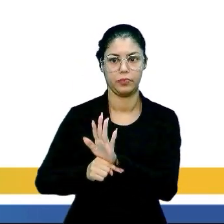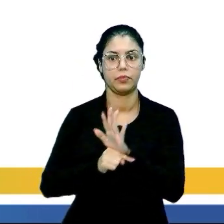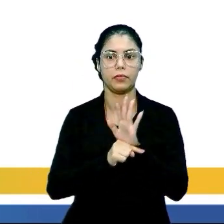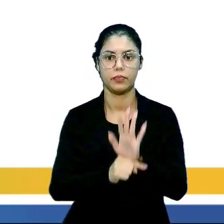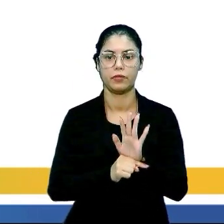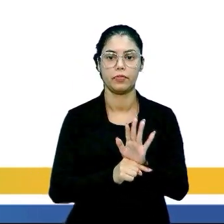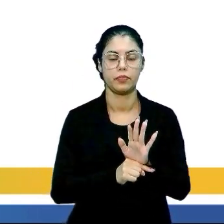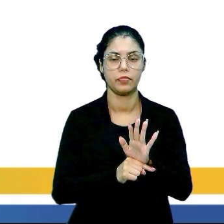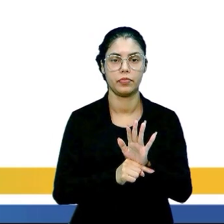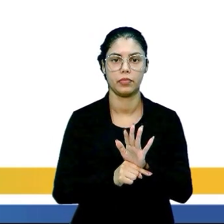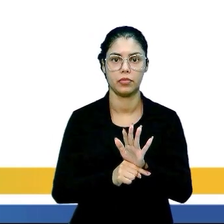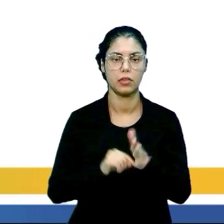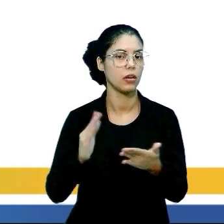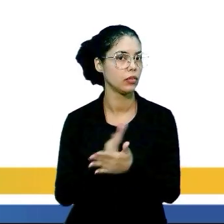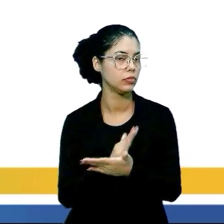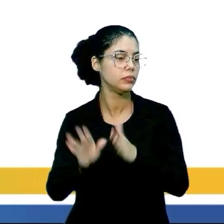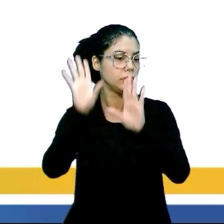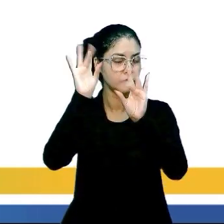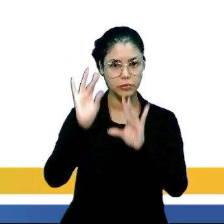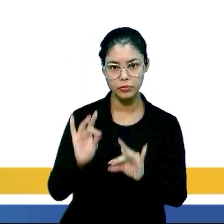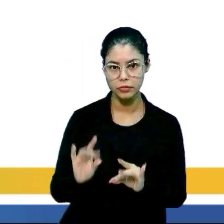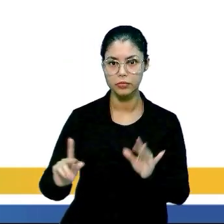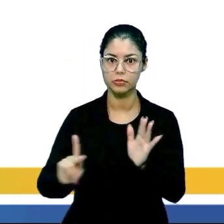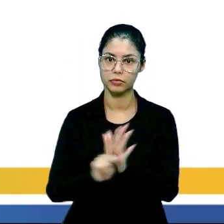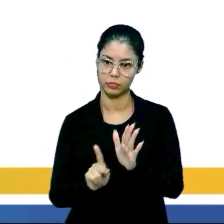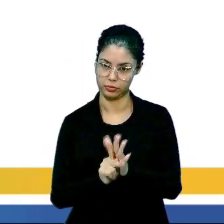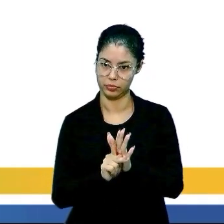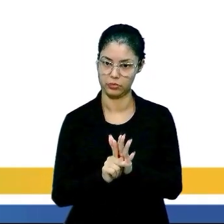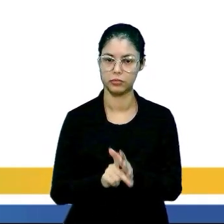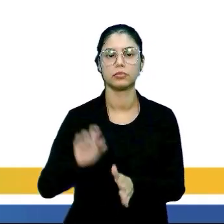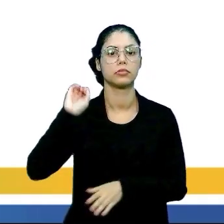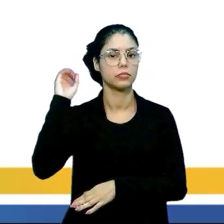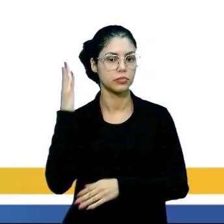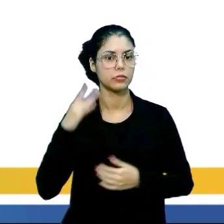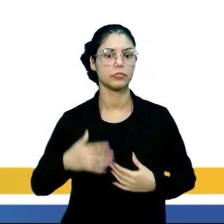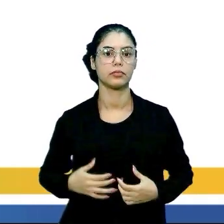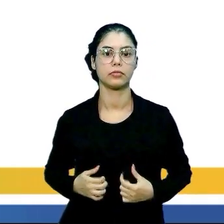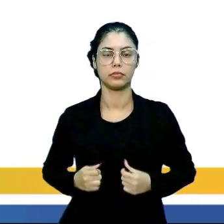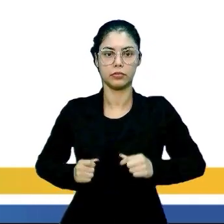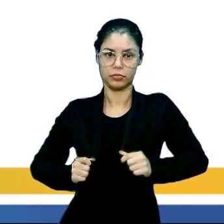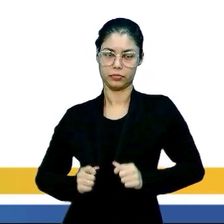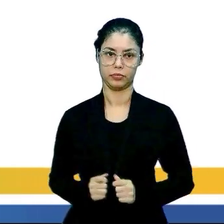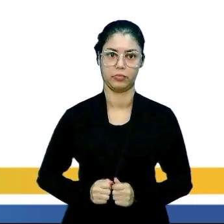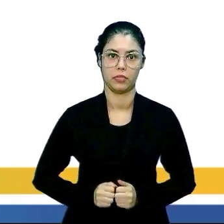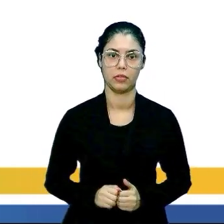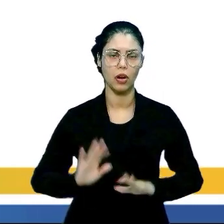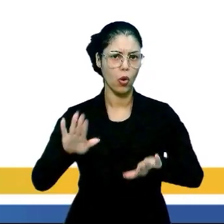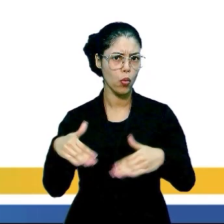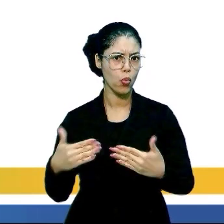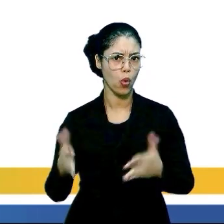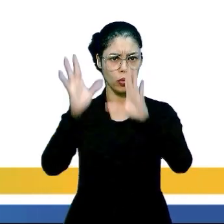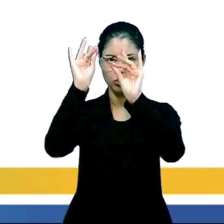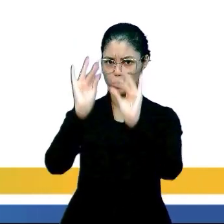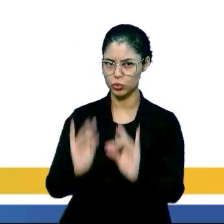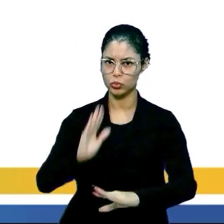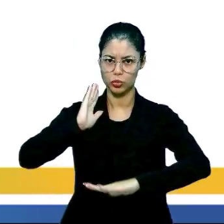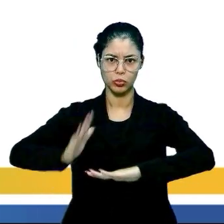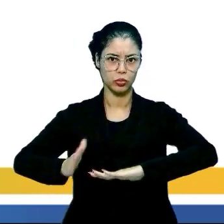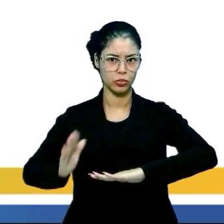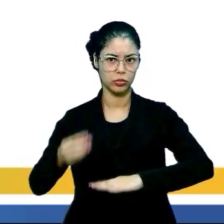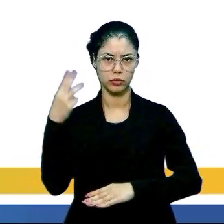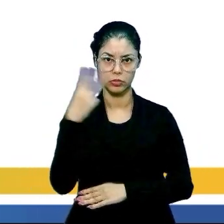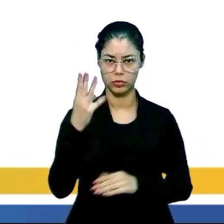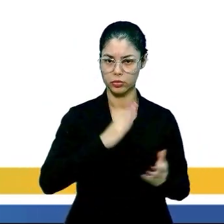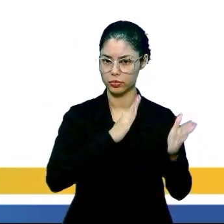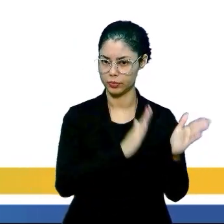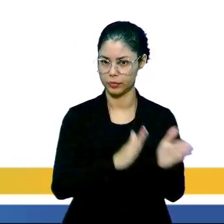ou apresentar alguns aspectos desses acontecimentos, tá? Qual é o estilo do modernismo